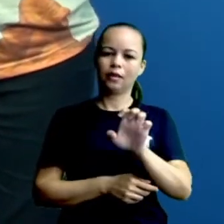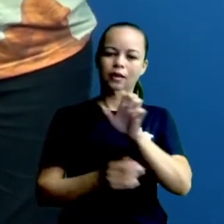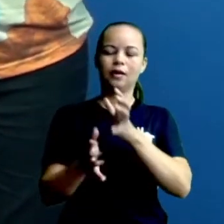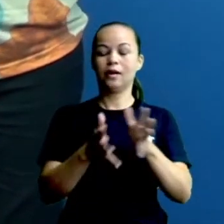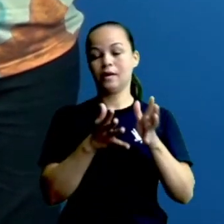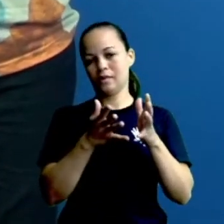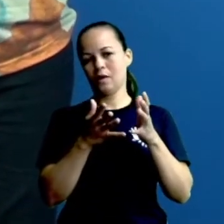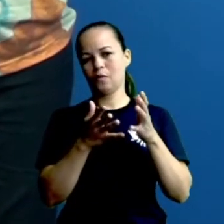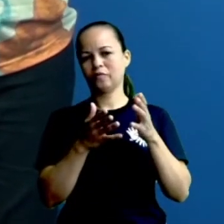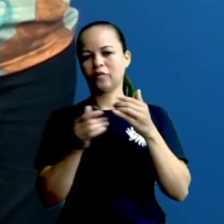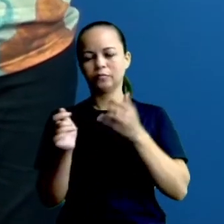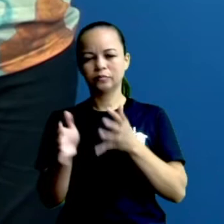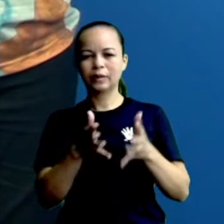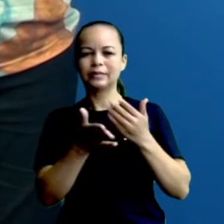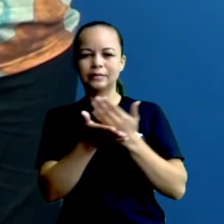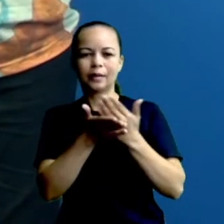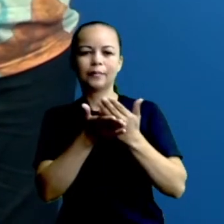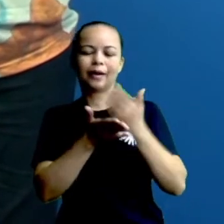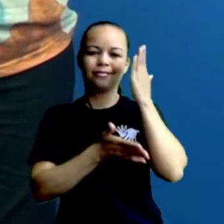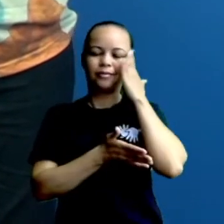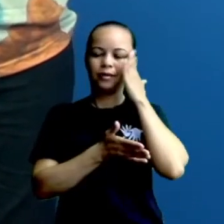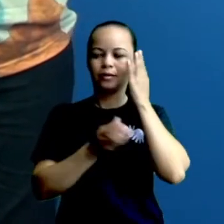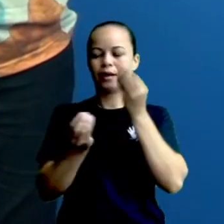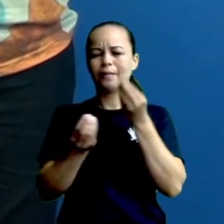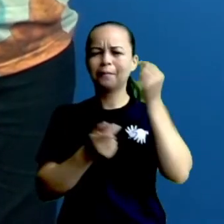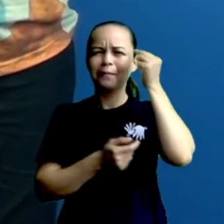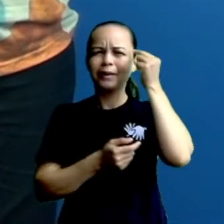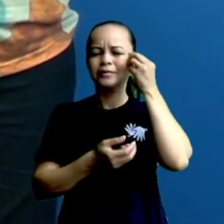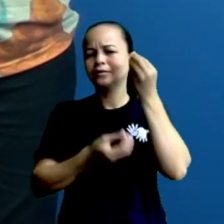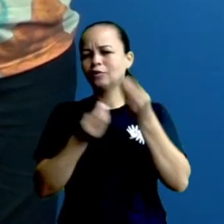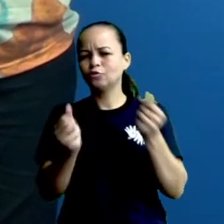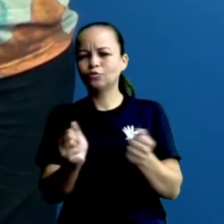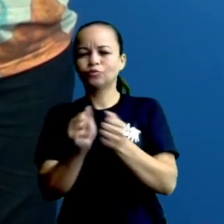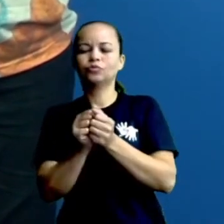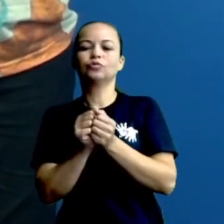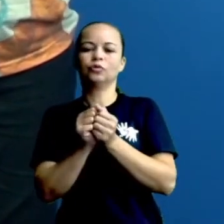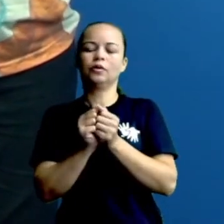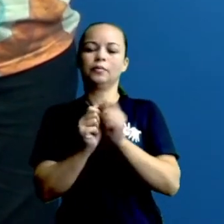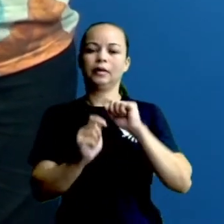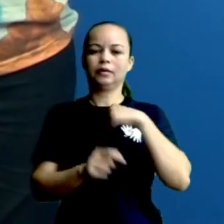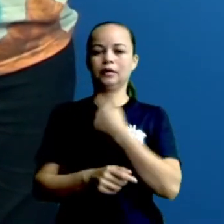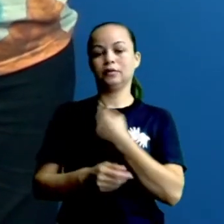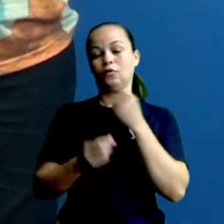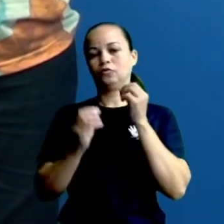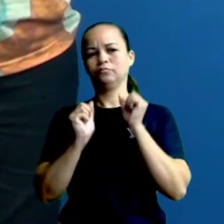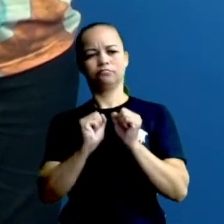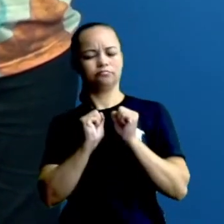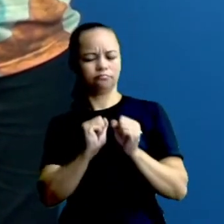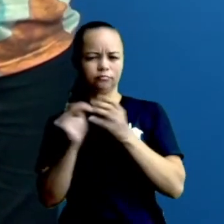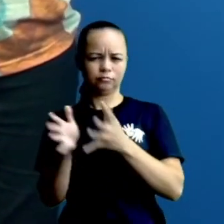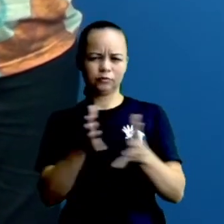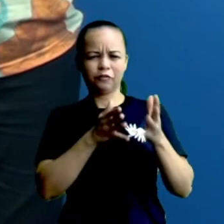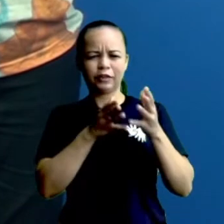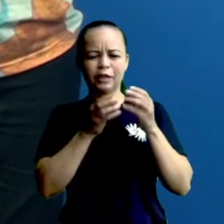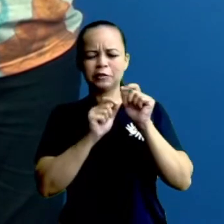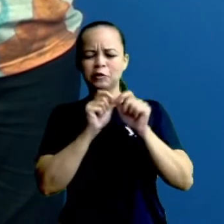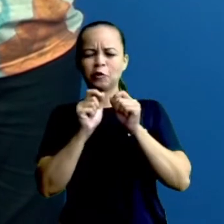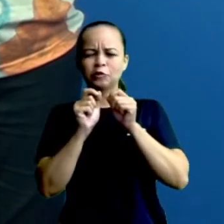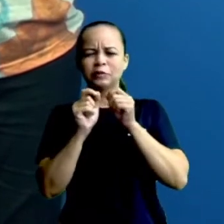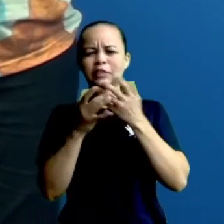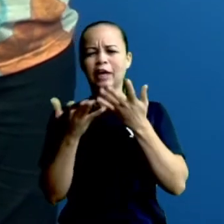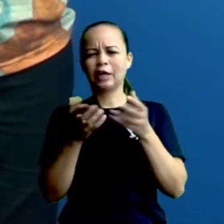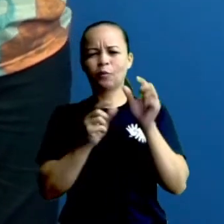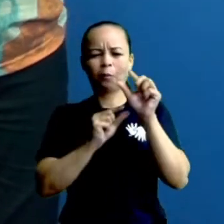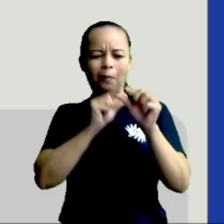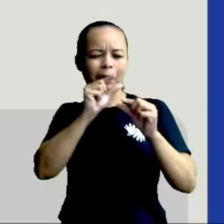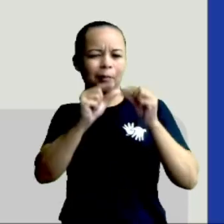entender então vem comigo e pensa juntinho comigo aqui para que a gente possa e desvendando este mistério aos